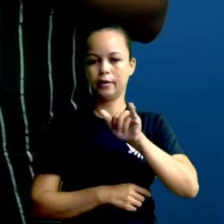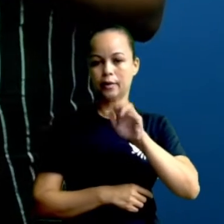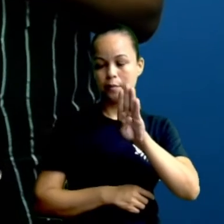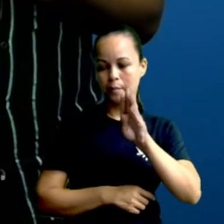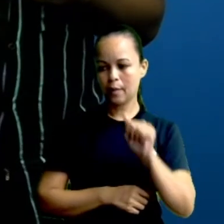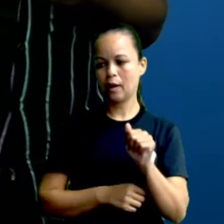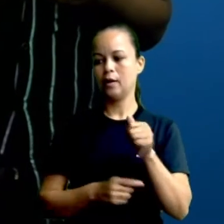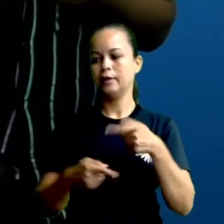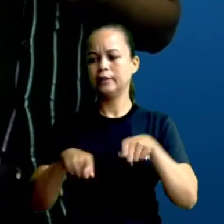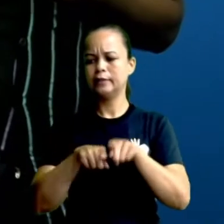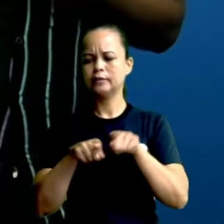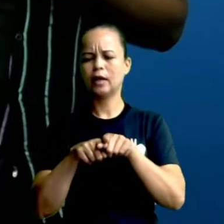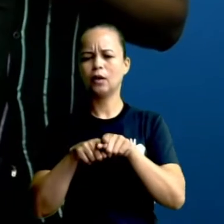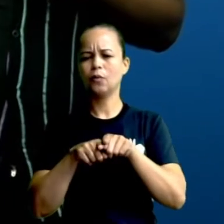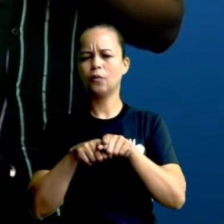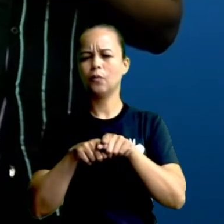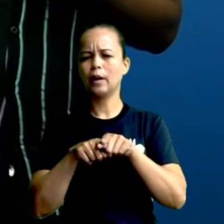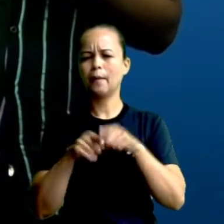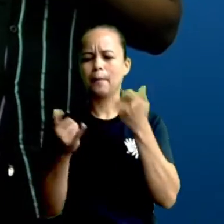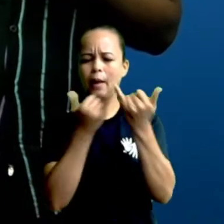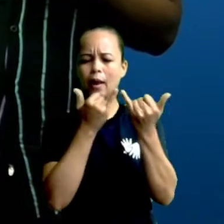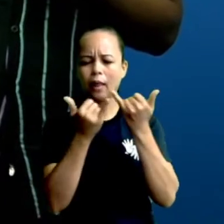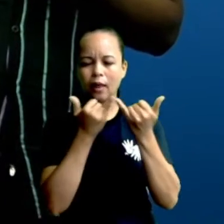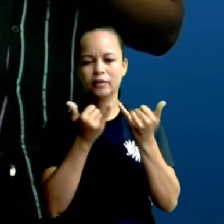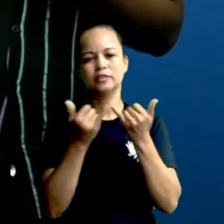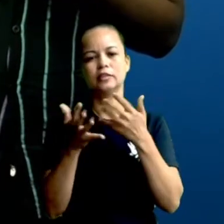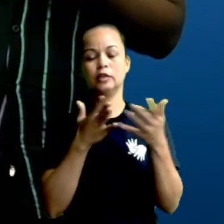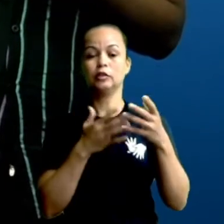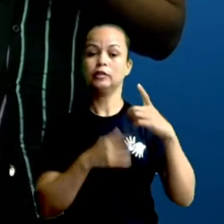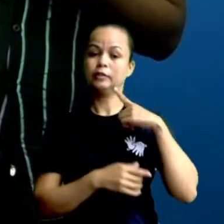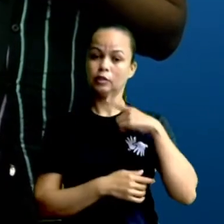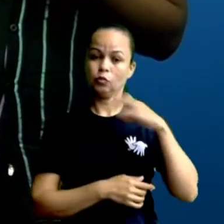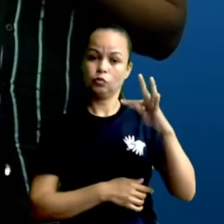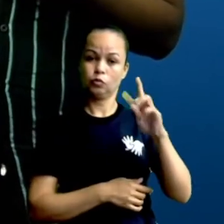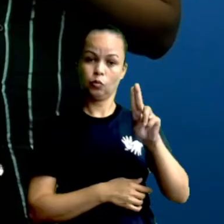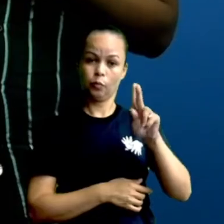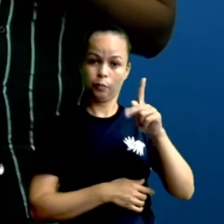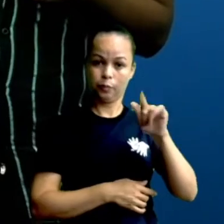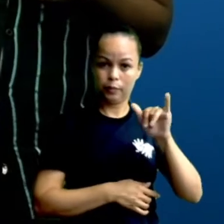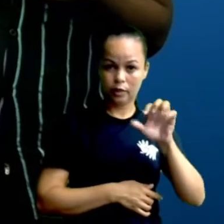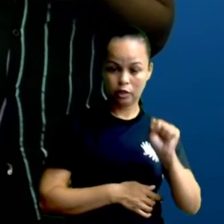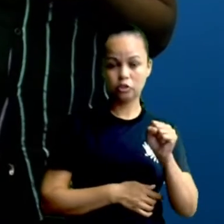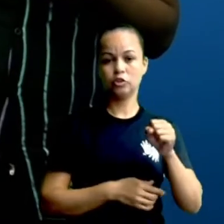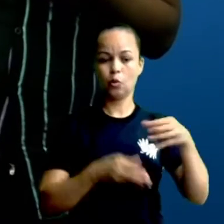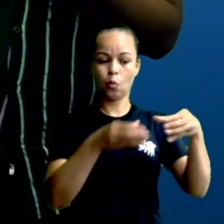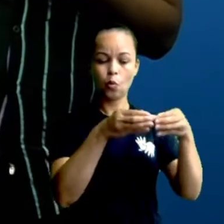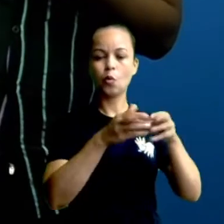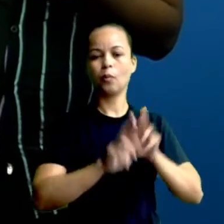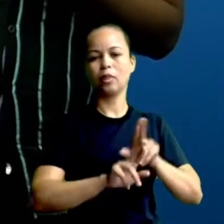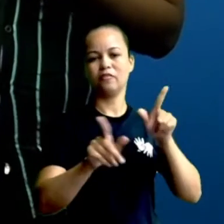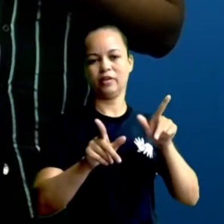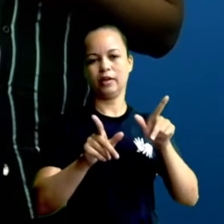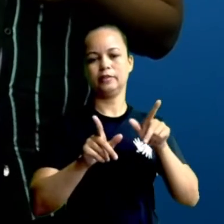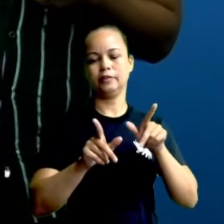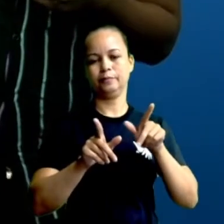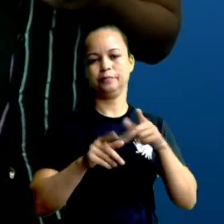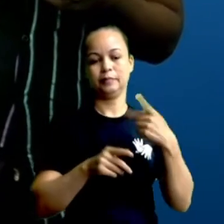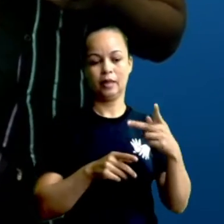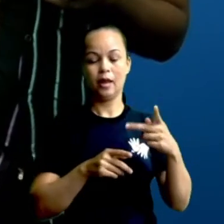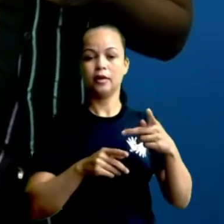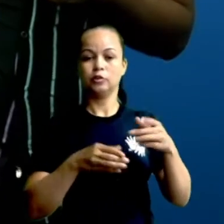possuíam semelhanças. Nós tínhamos os tupis, e os tupis, eles eram diferentes aldeamentos, né? E esses